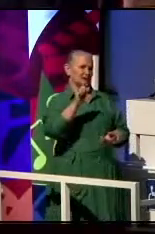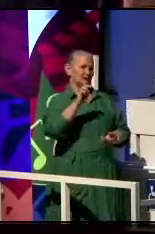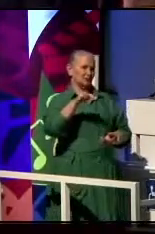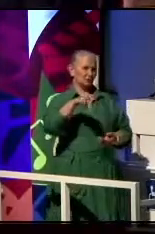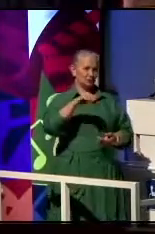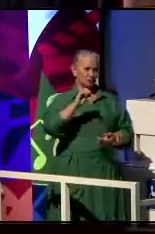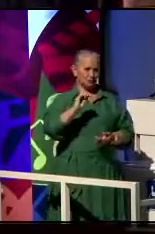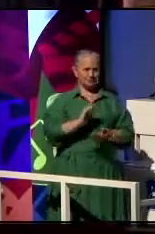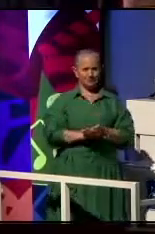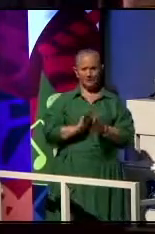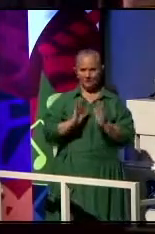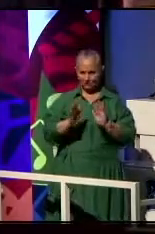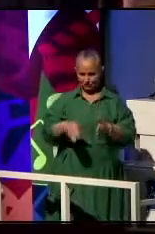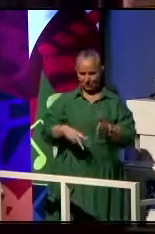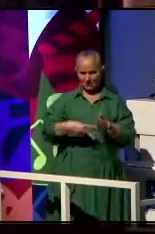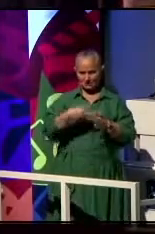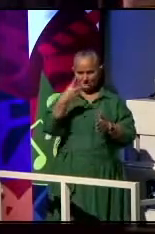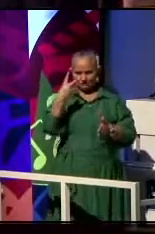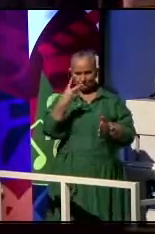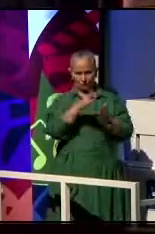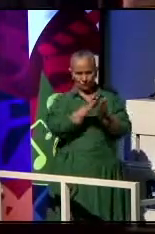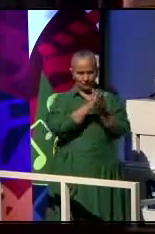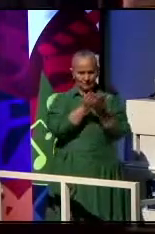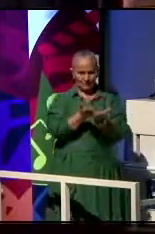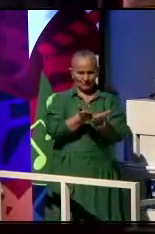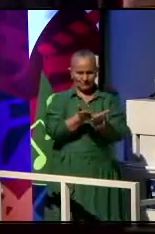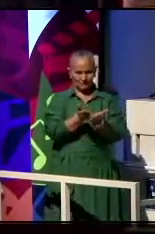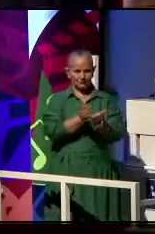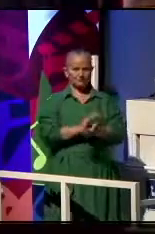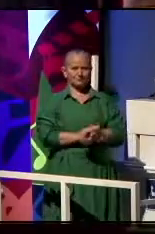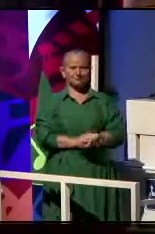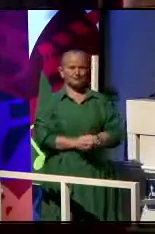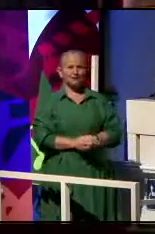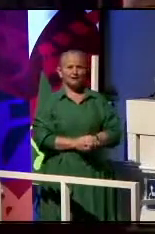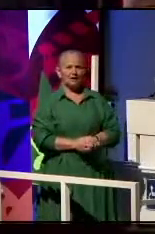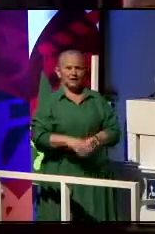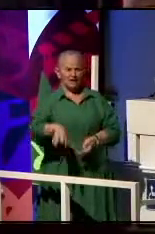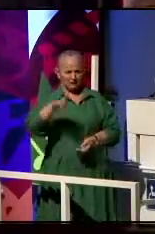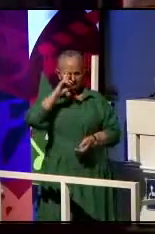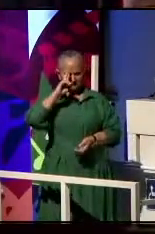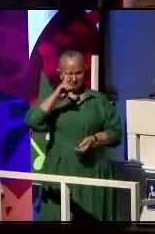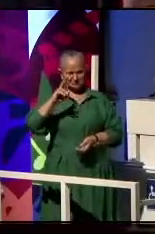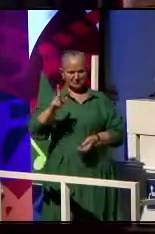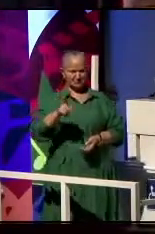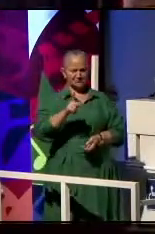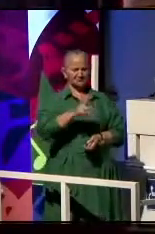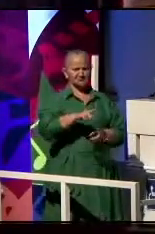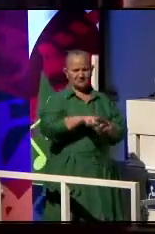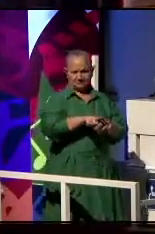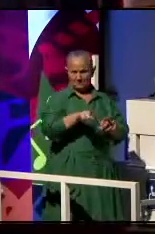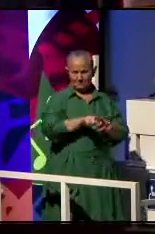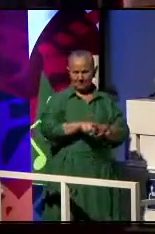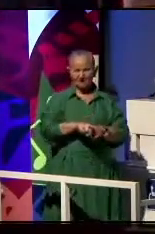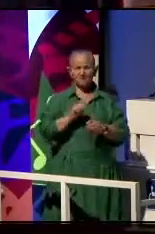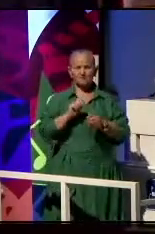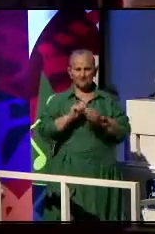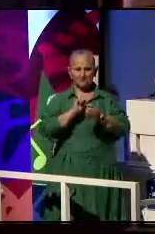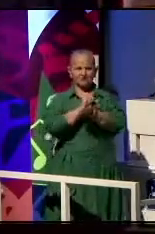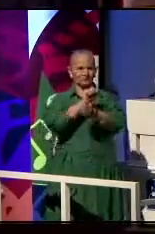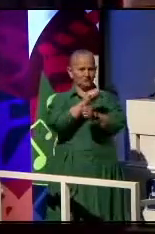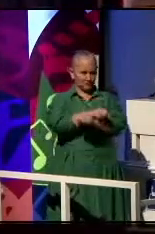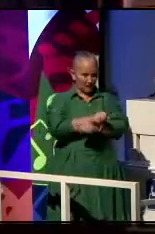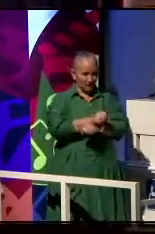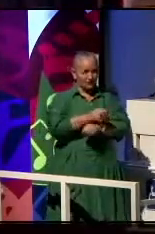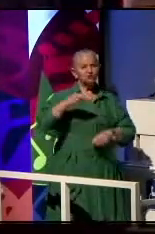sua segunda edição, mestre em educação e docência pela Universidade Federal de Minas